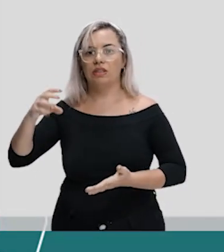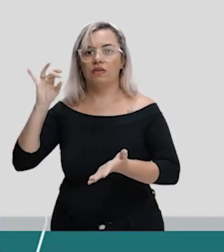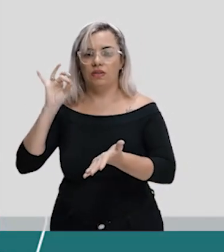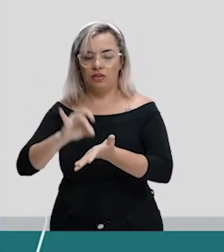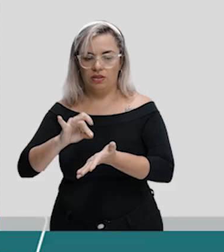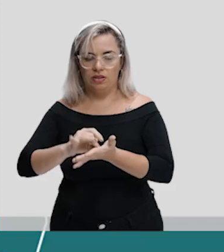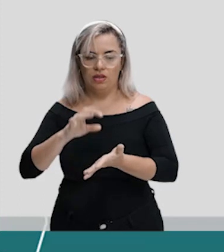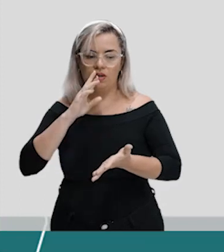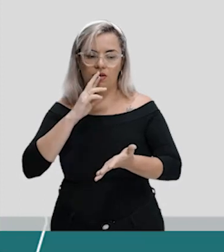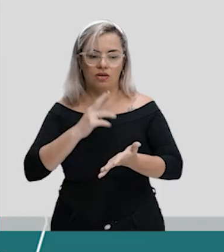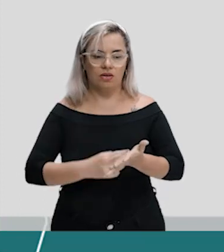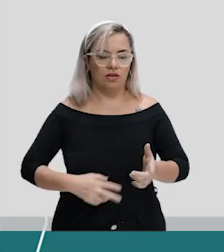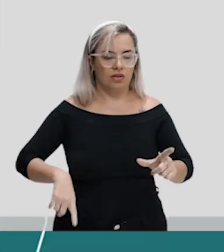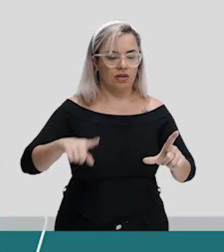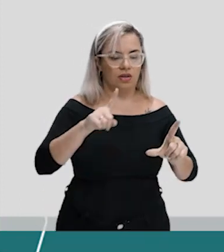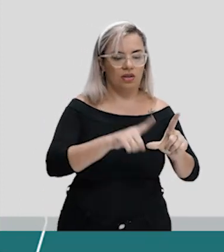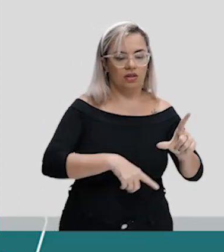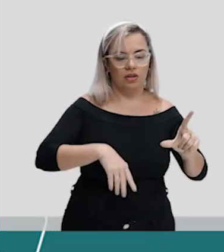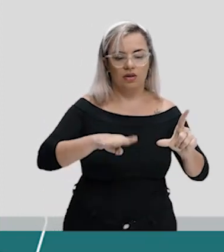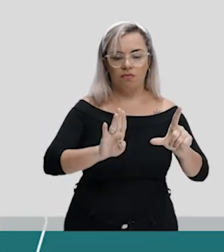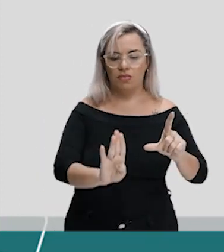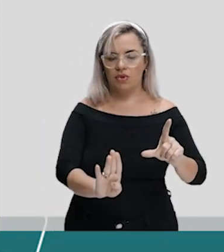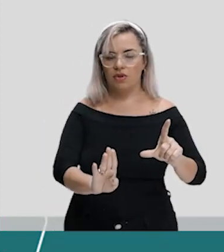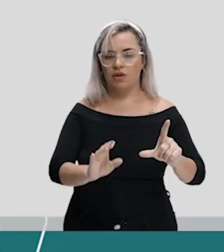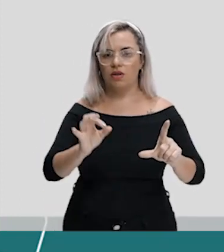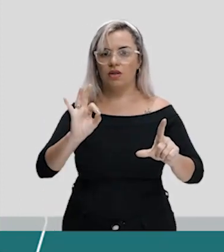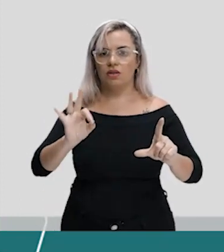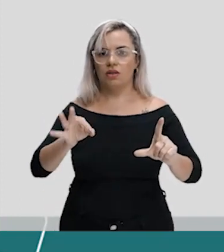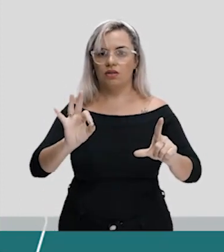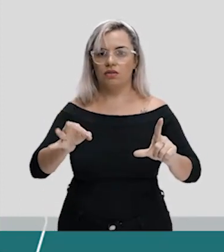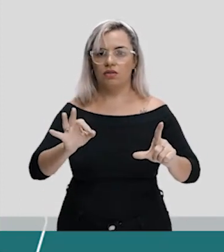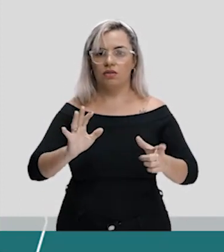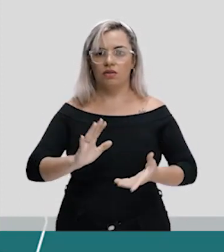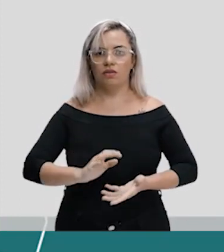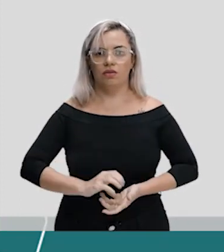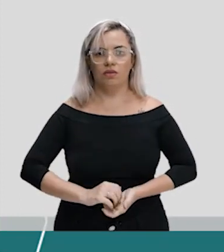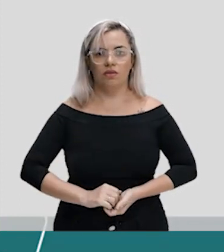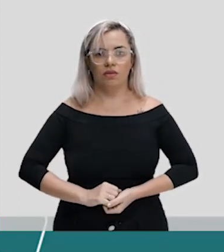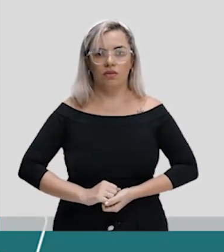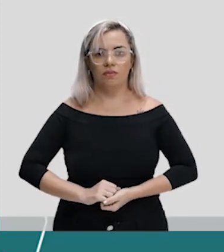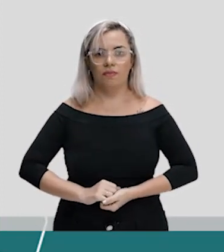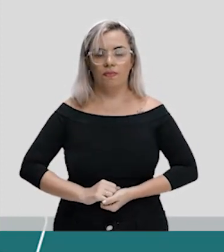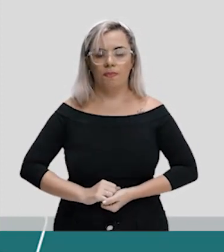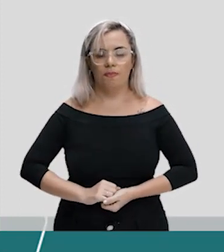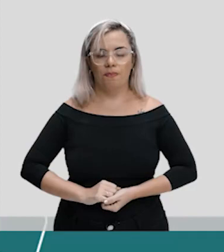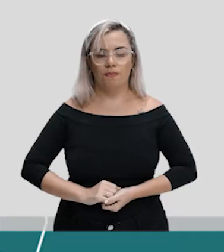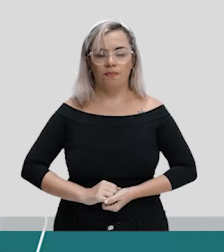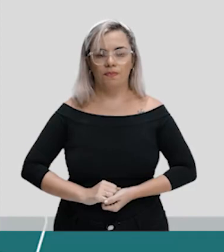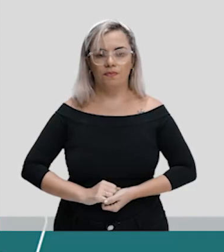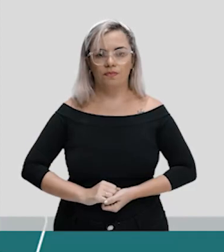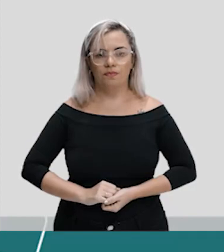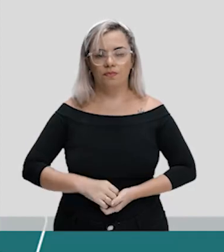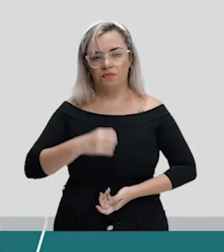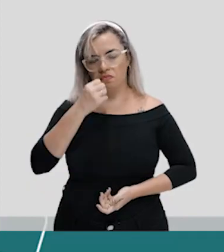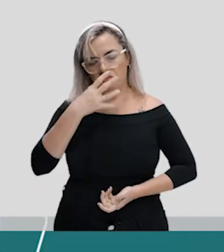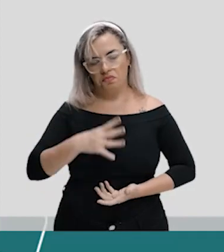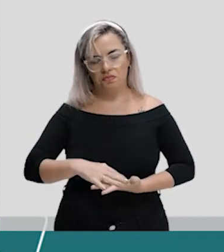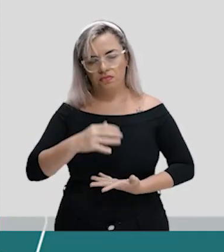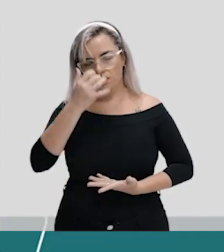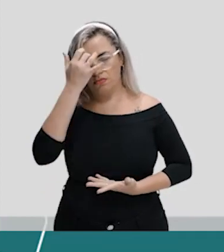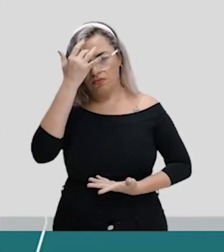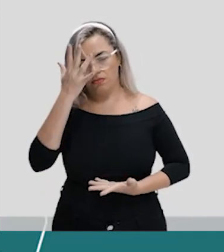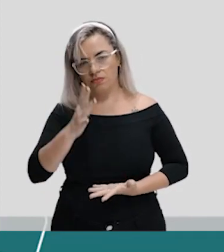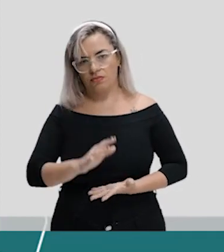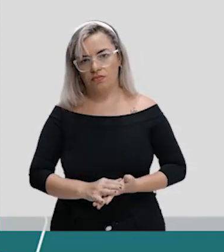letra B. Ok? Resposta verdadeira, letra B. Né? Bom, bem facinho, né?